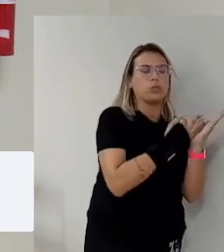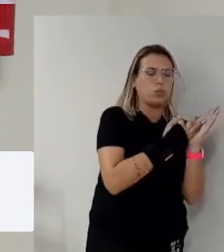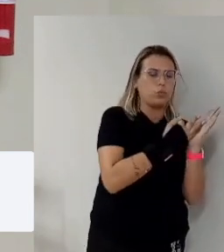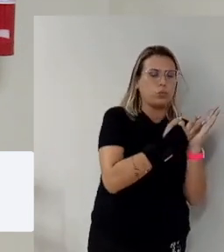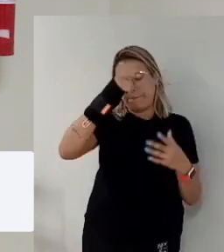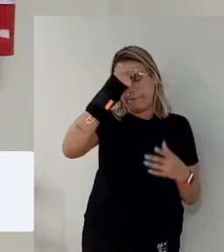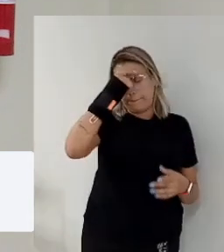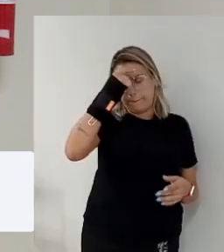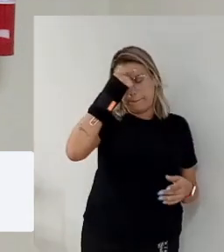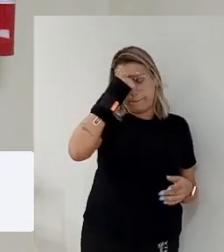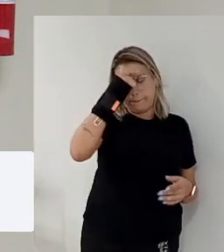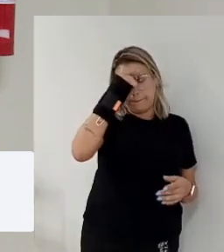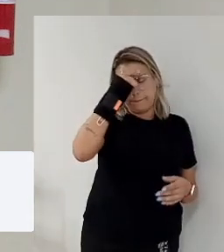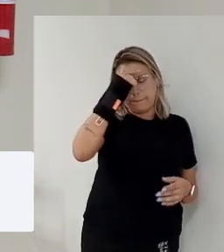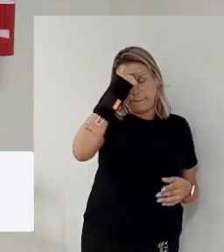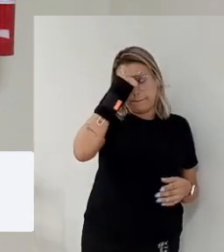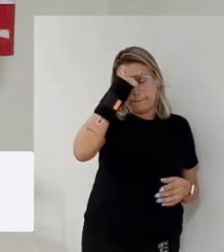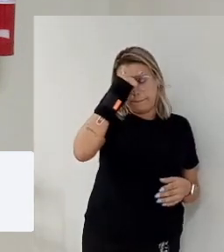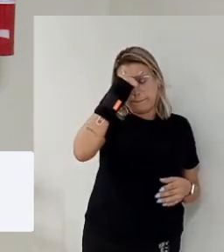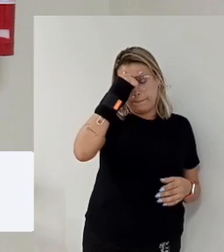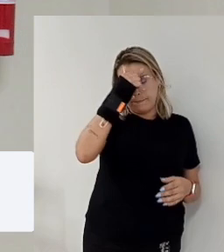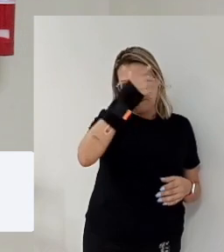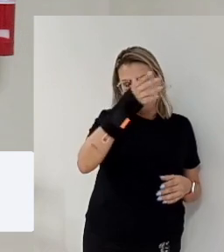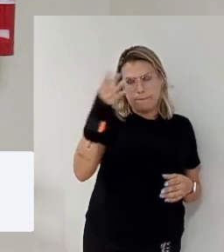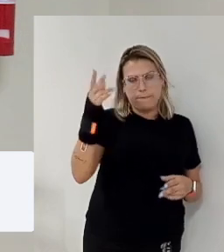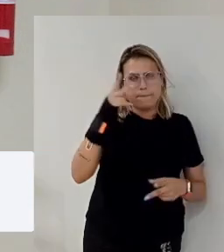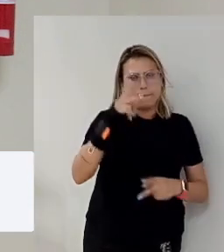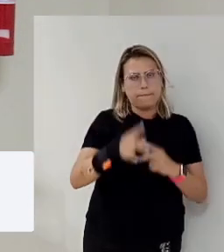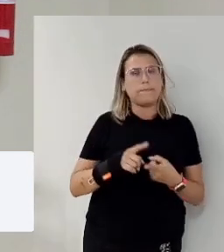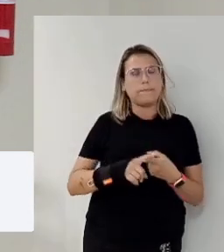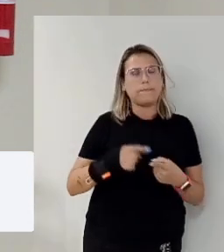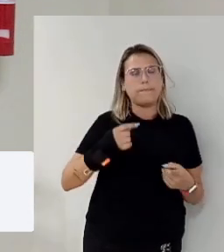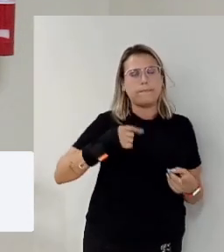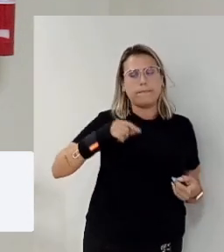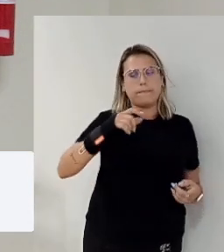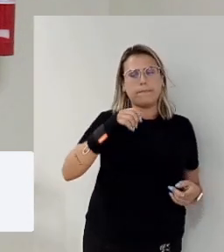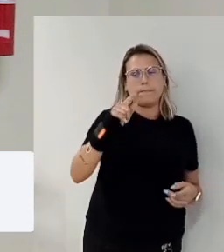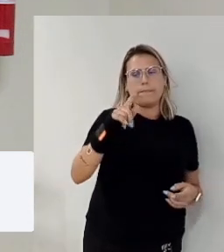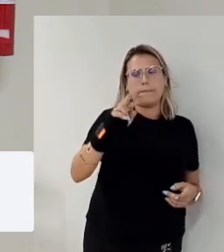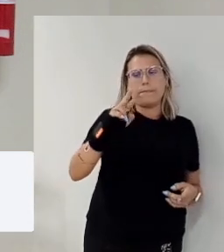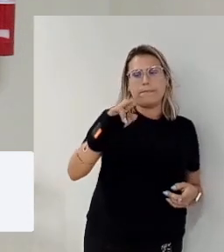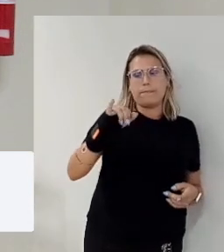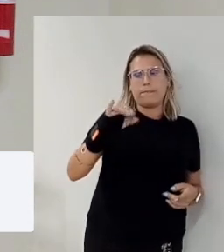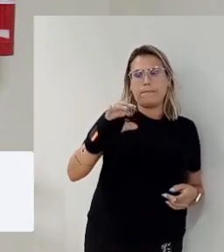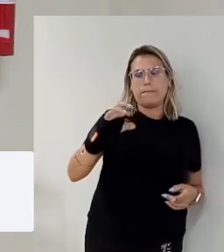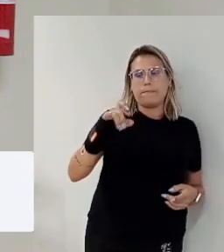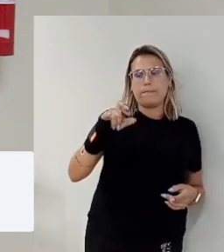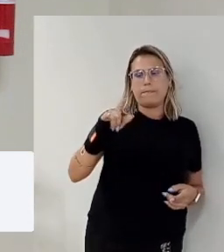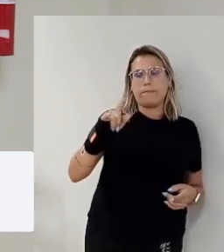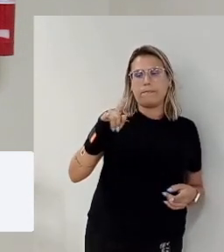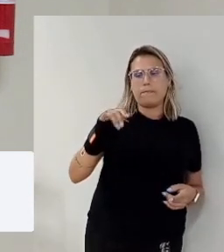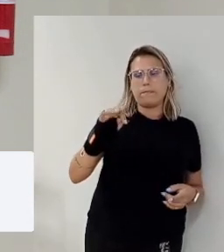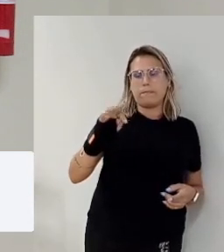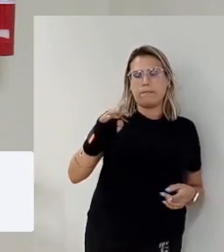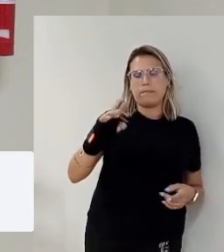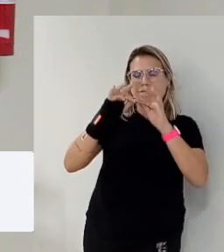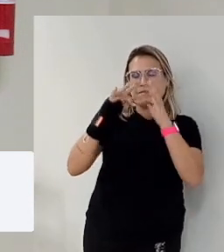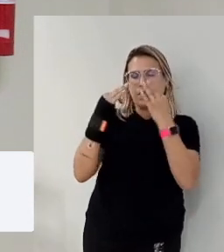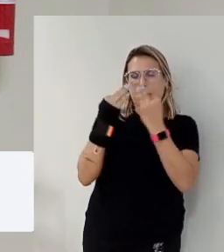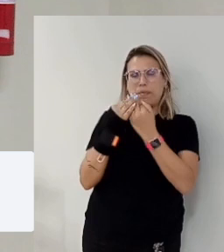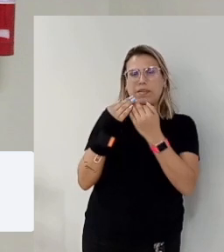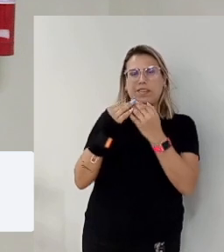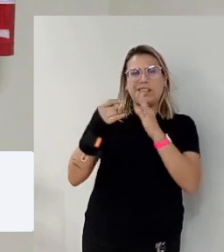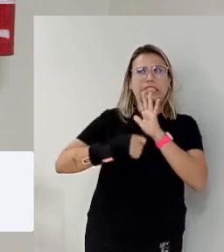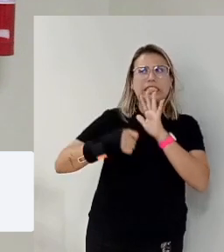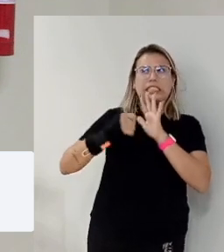compreensão né da da população principalmente nossos agricultores familiares porque nós somos muito indagados principalmente o vereador